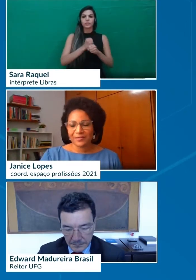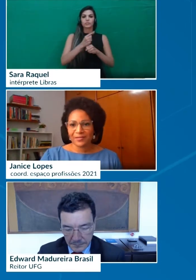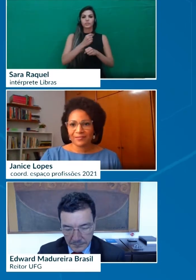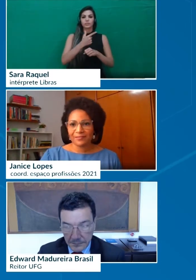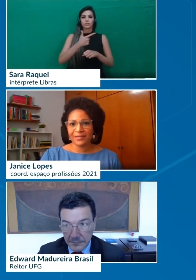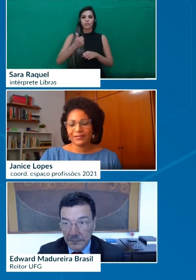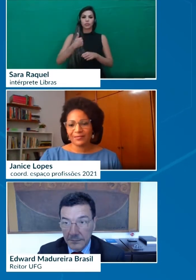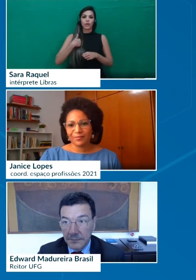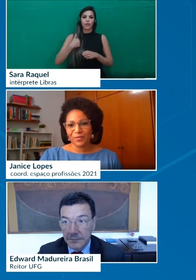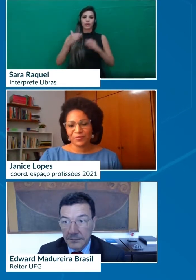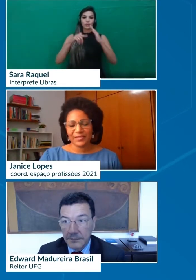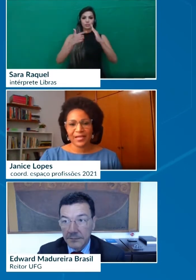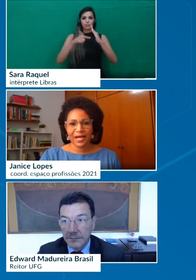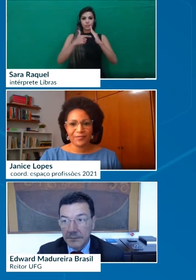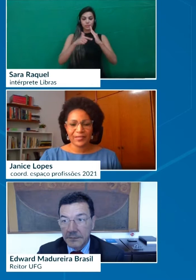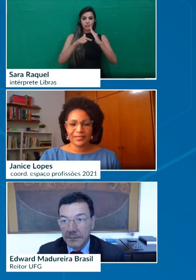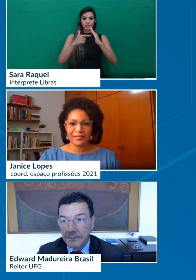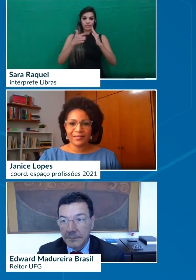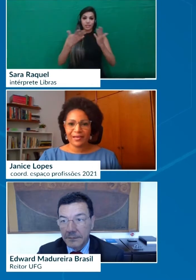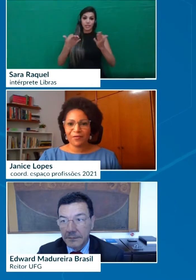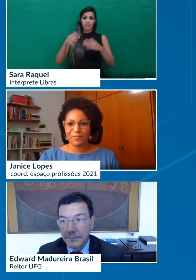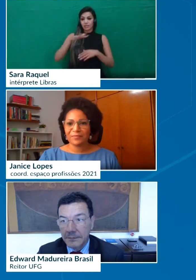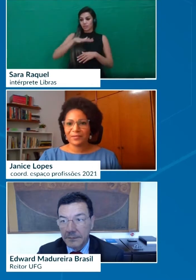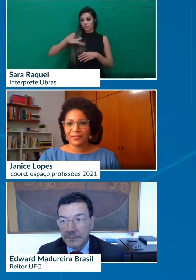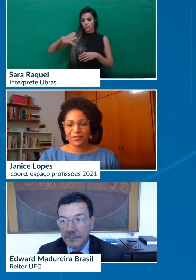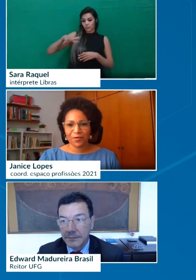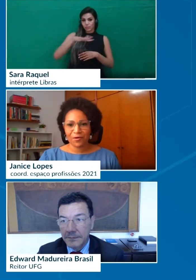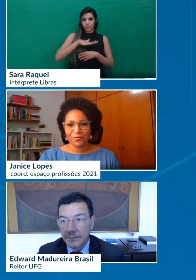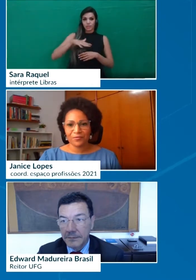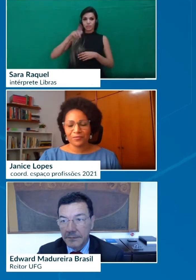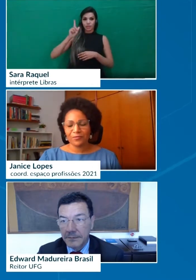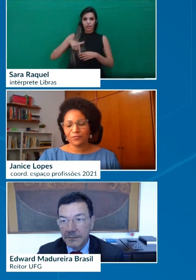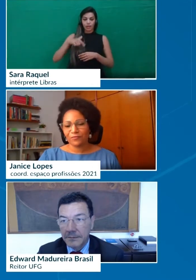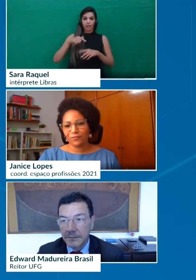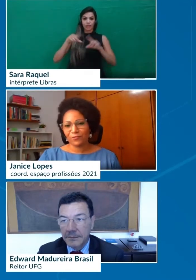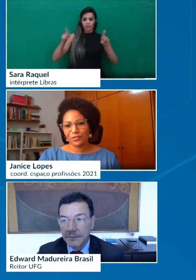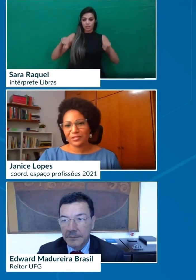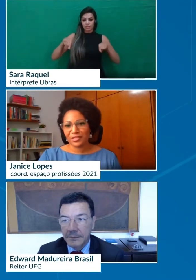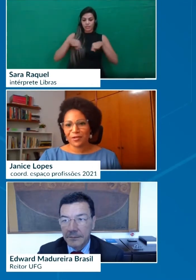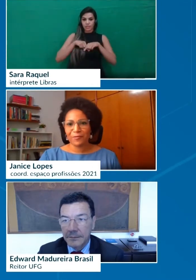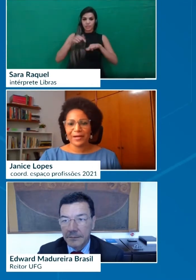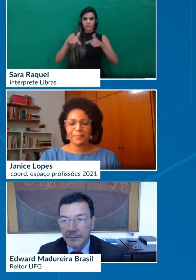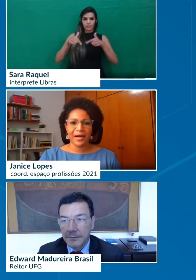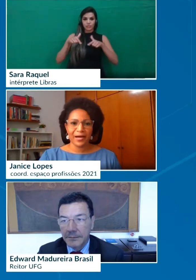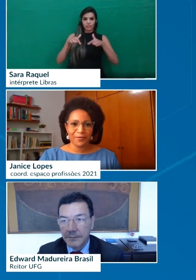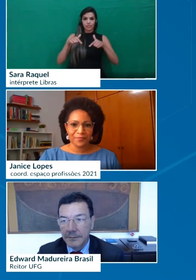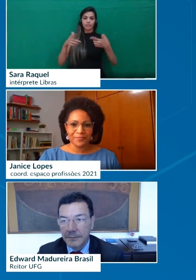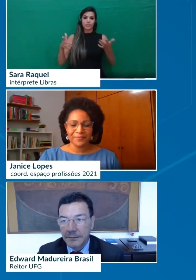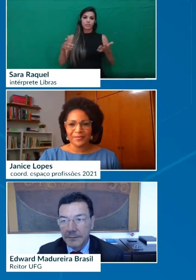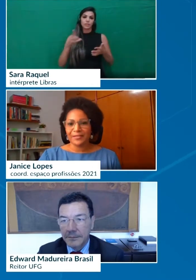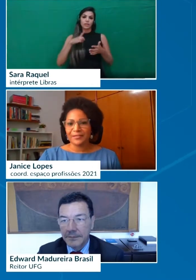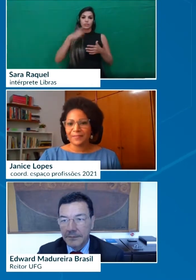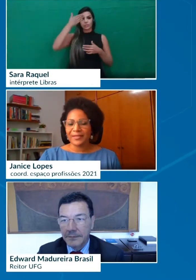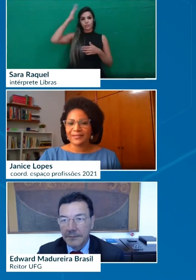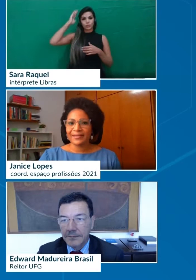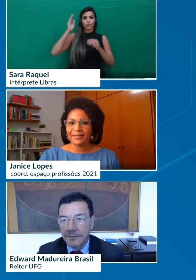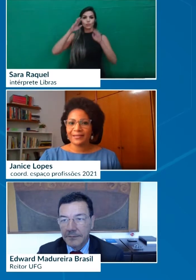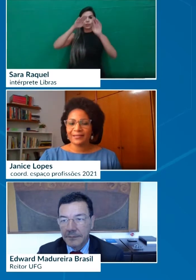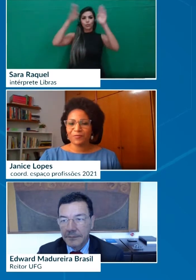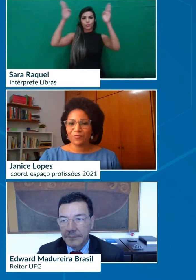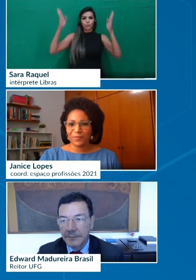home office, né? Meu cenário aqui é o meu escritório. No fundo, a gente tem um armário